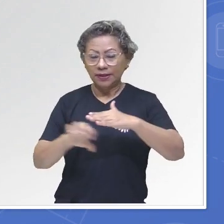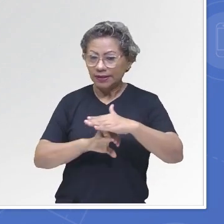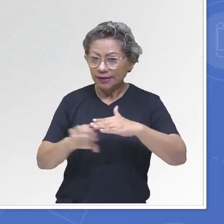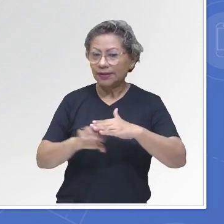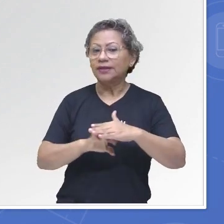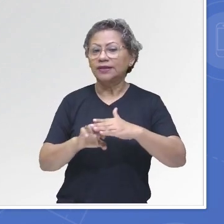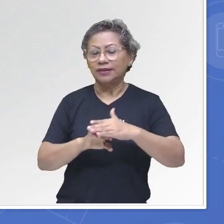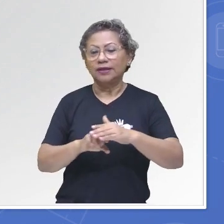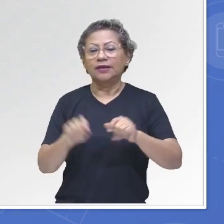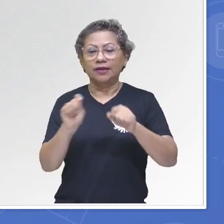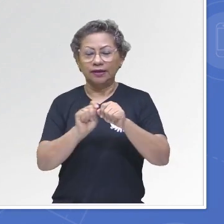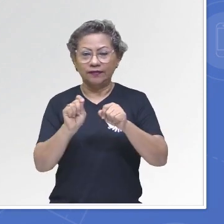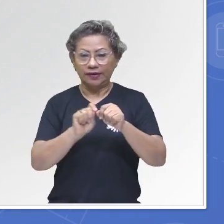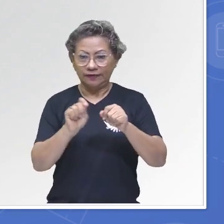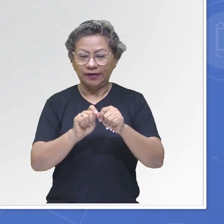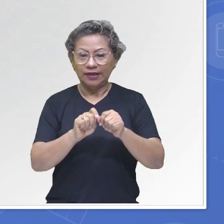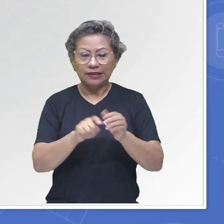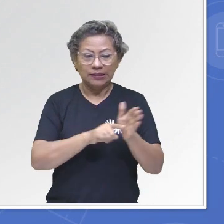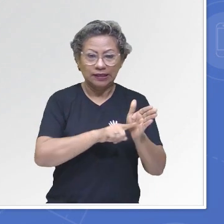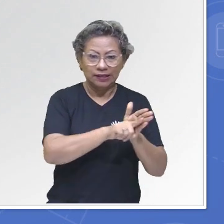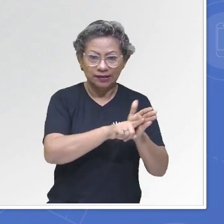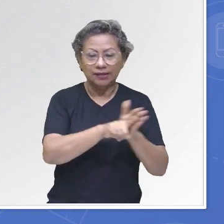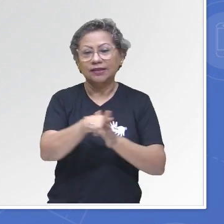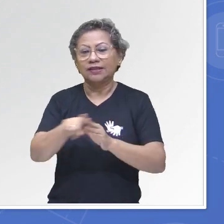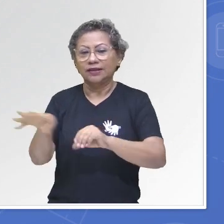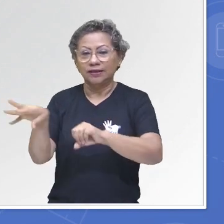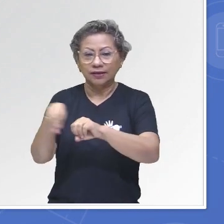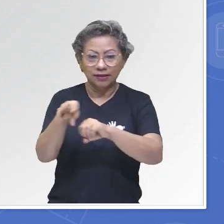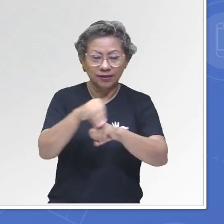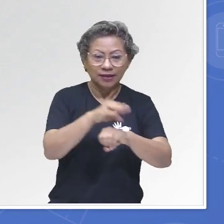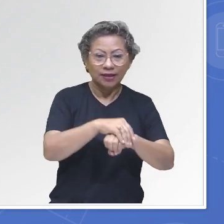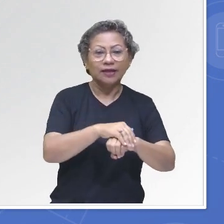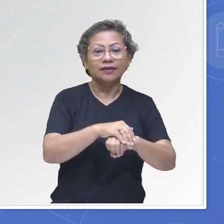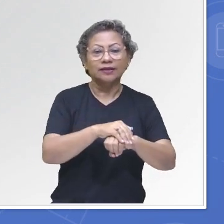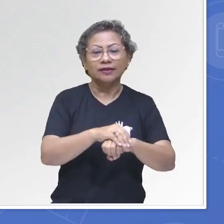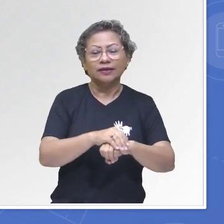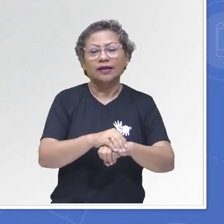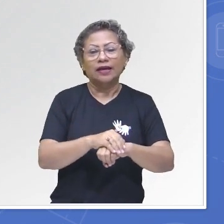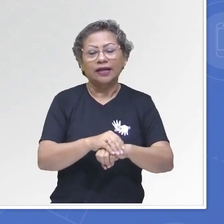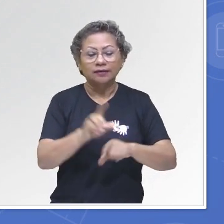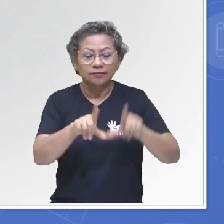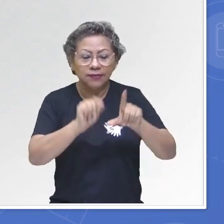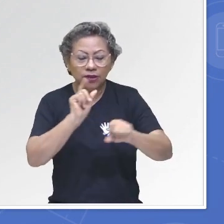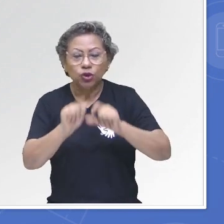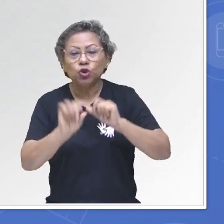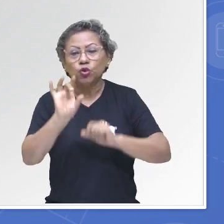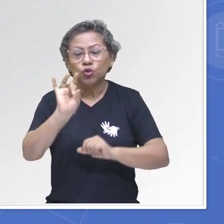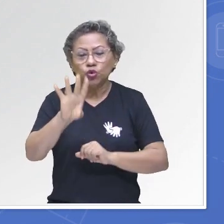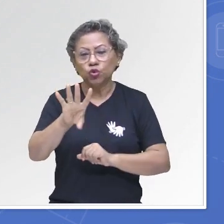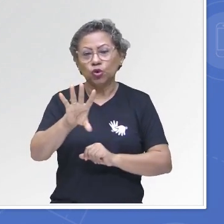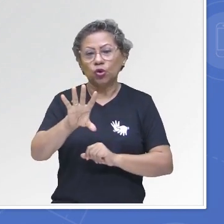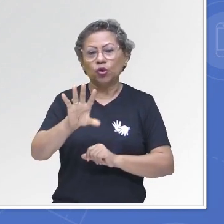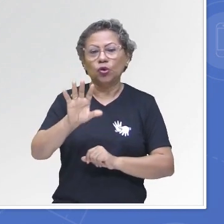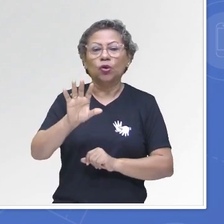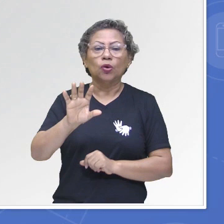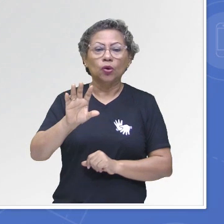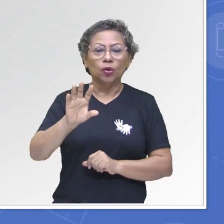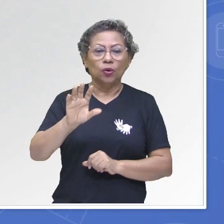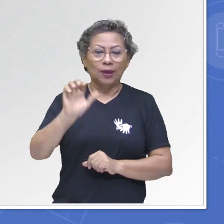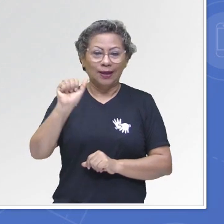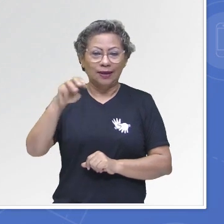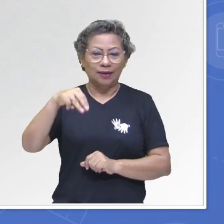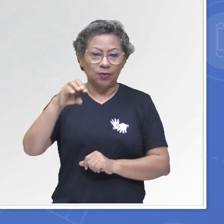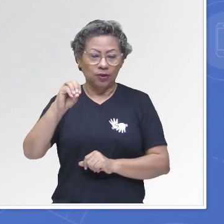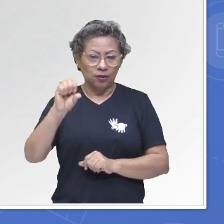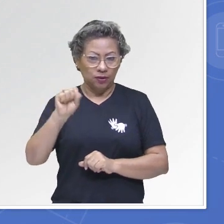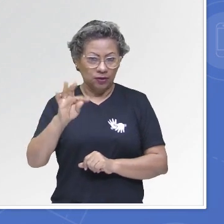lá eleitoral, ela se concentra nas amostras da população. Então, vamos pegar, por exemplo, aqui no